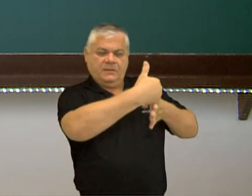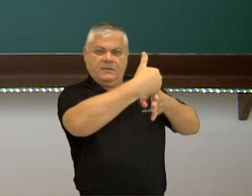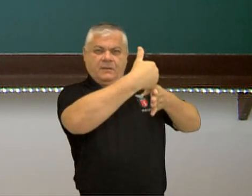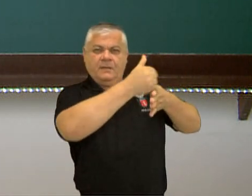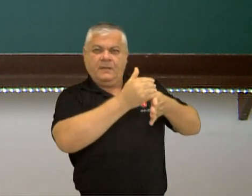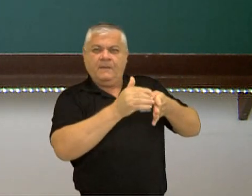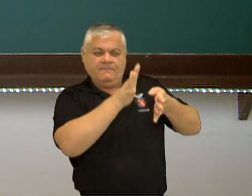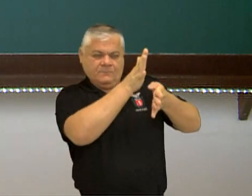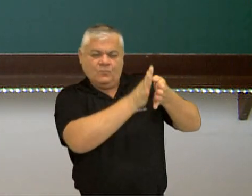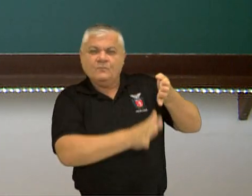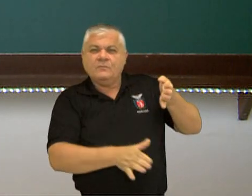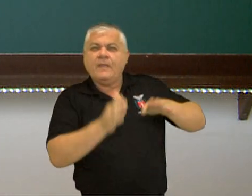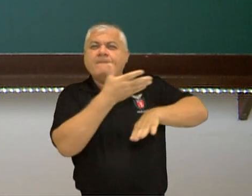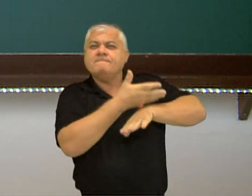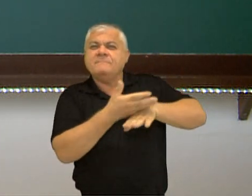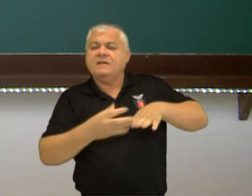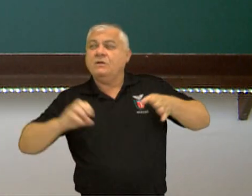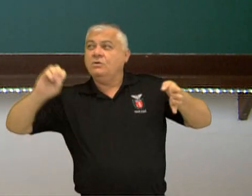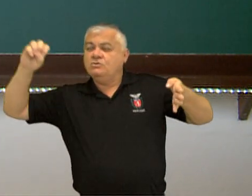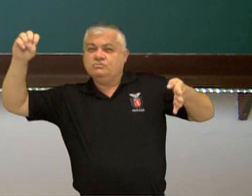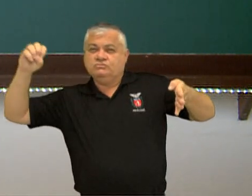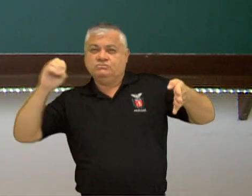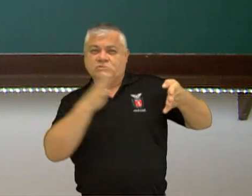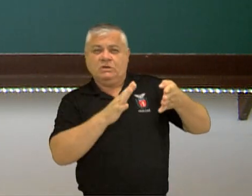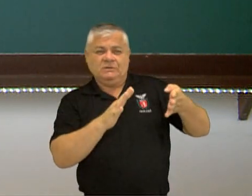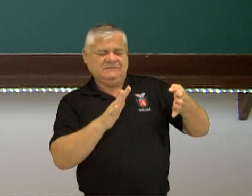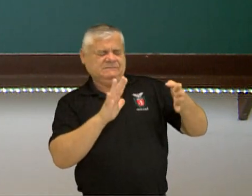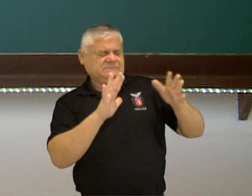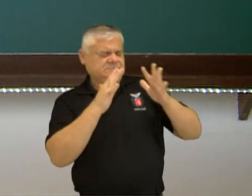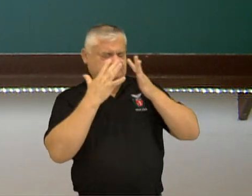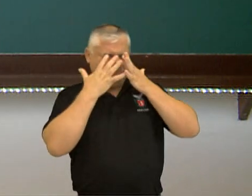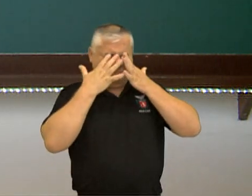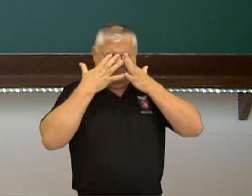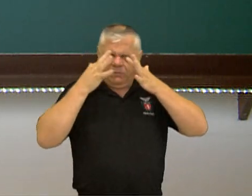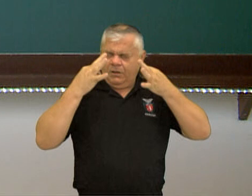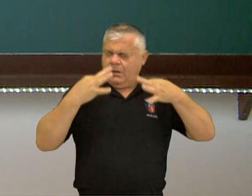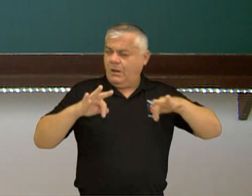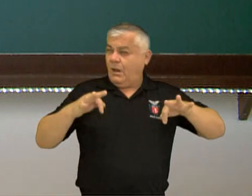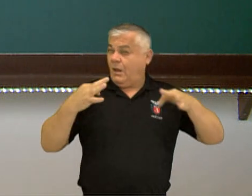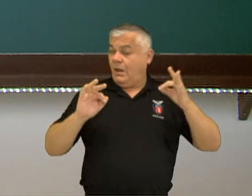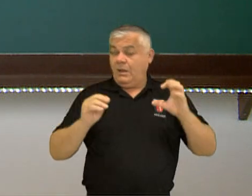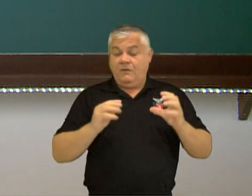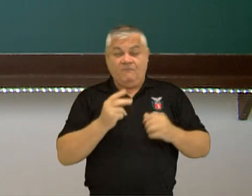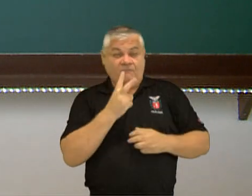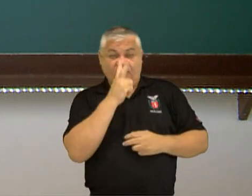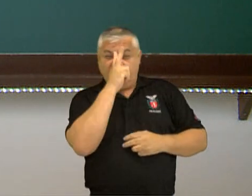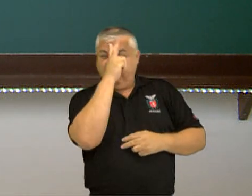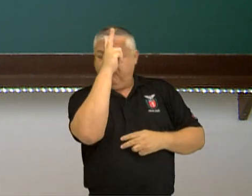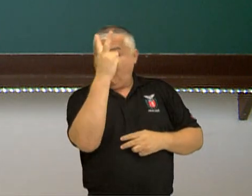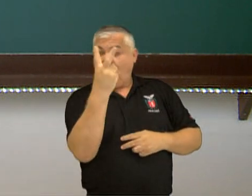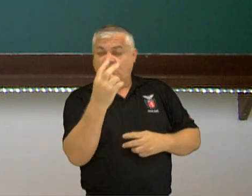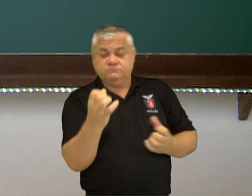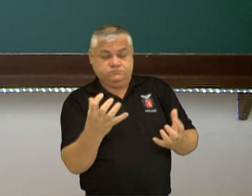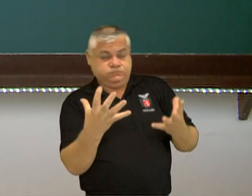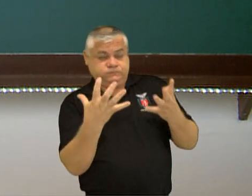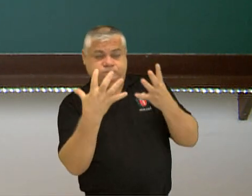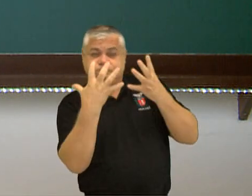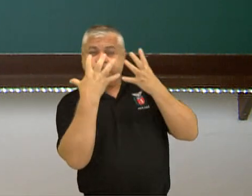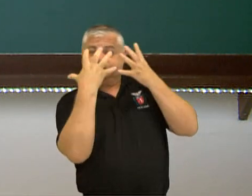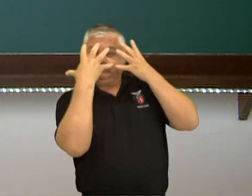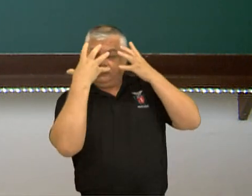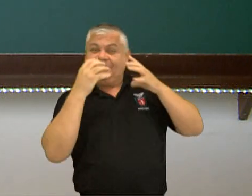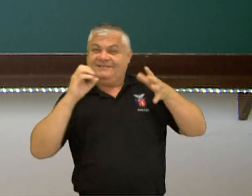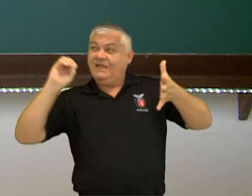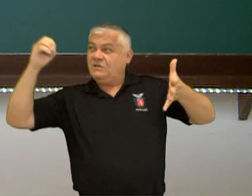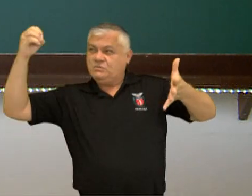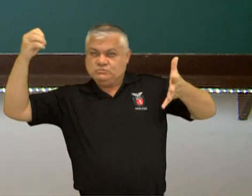vai perceber o quanto ela vai arder os seus olhos, vai incomodar, porque a radiação emitida pelo Sol, ao incidir sobre essa